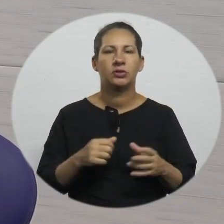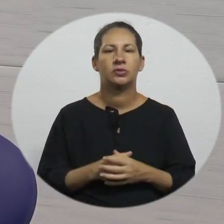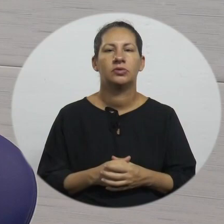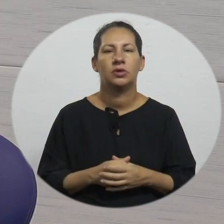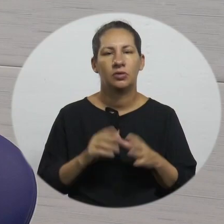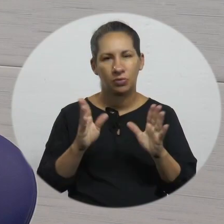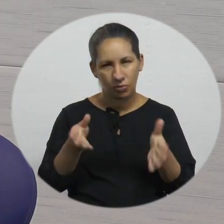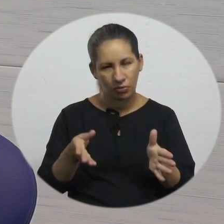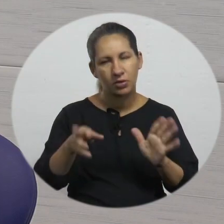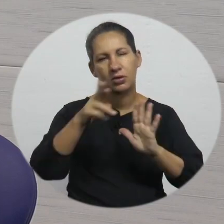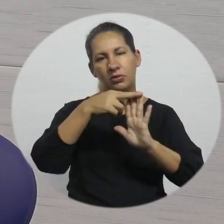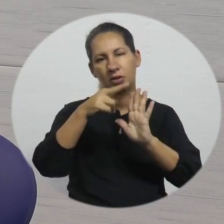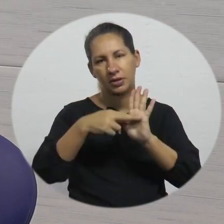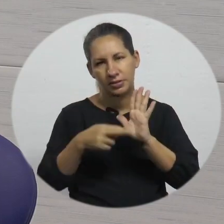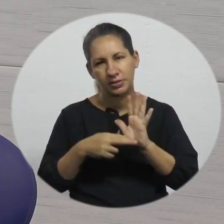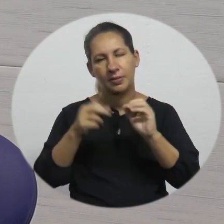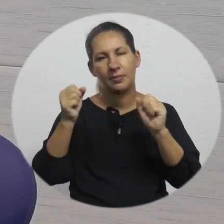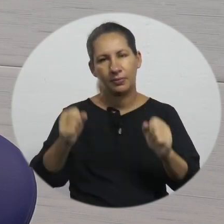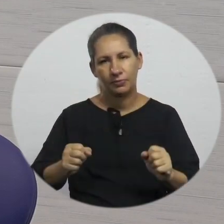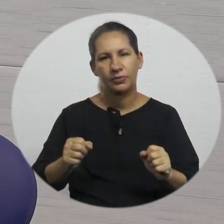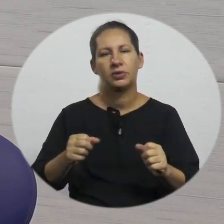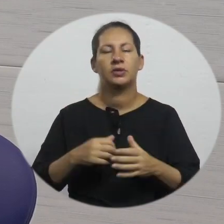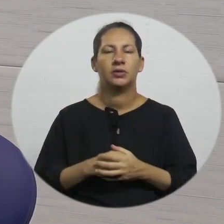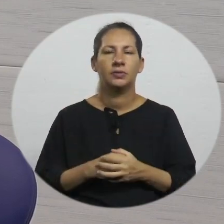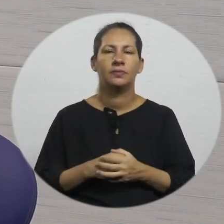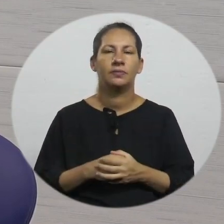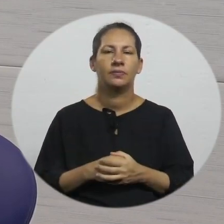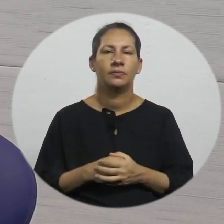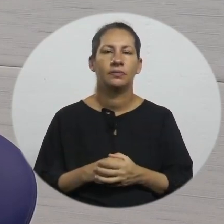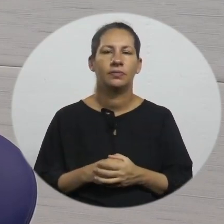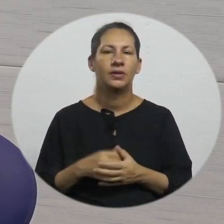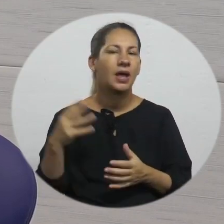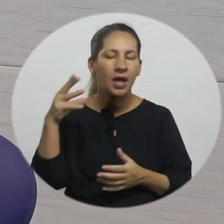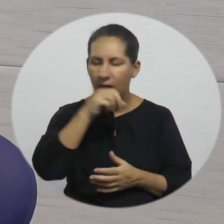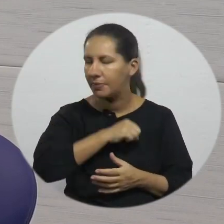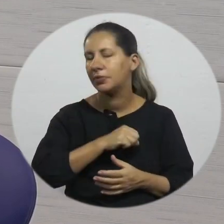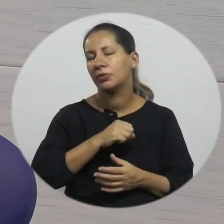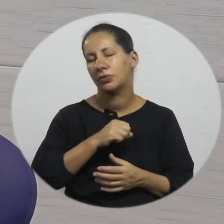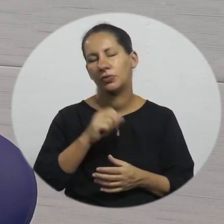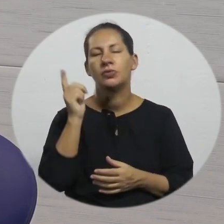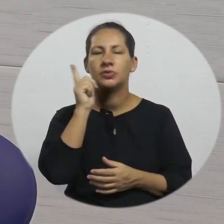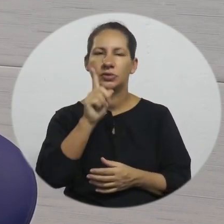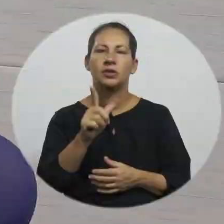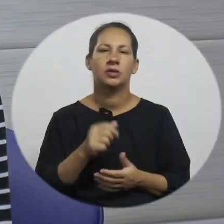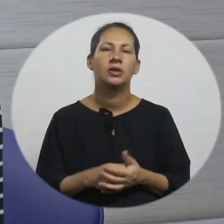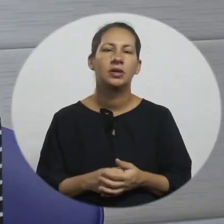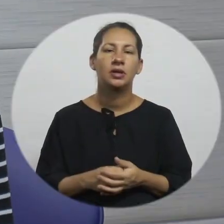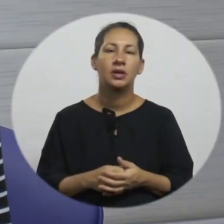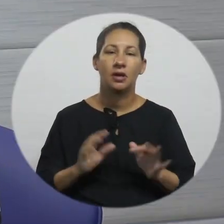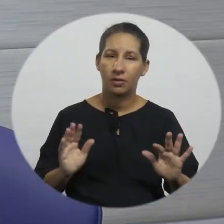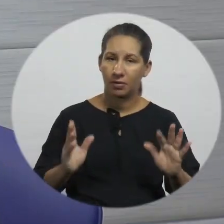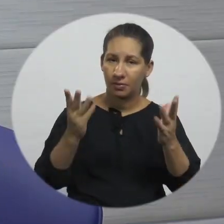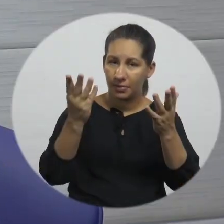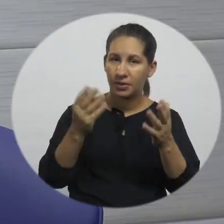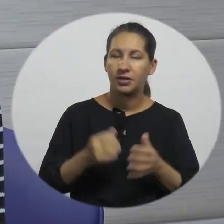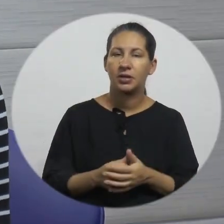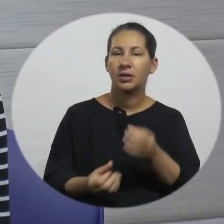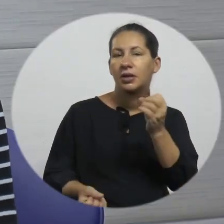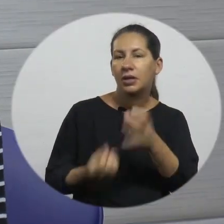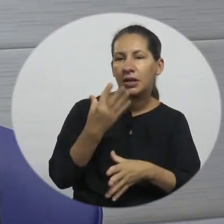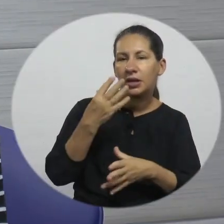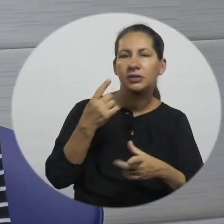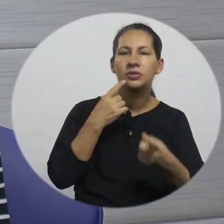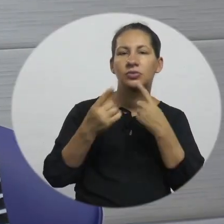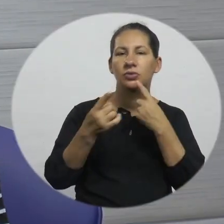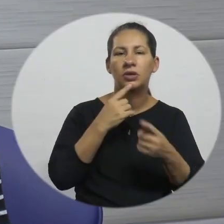projetos. Ele agora tem como regularizar a sua situação de uma maneira simples, rápida e eficiente. E essas campanhas elas foram